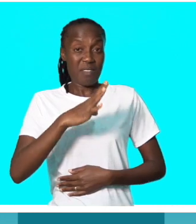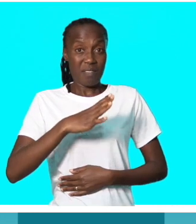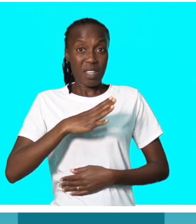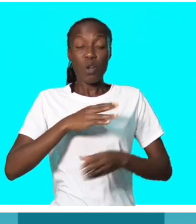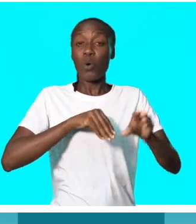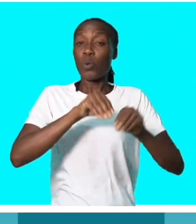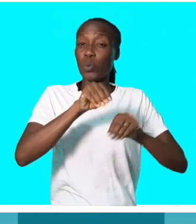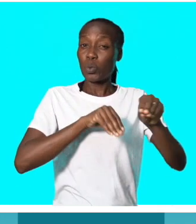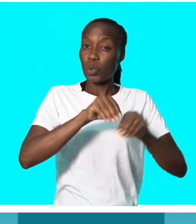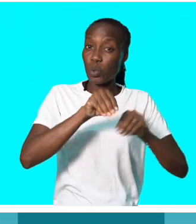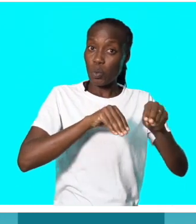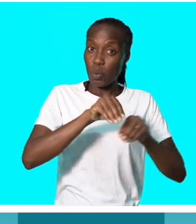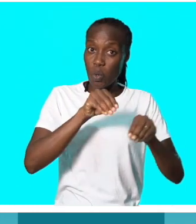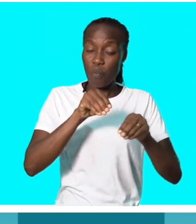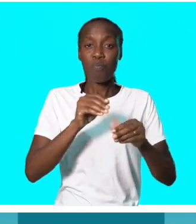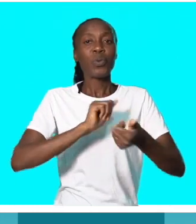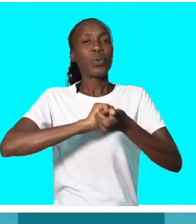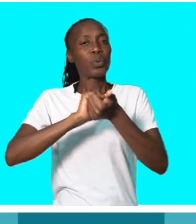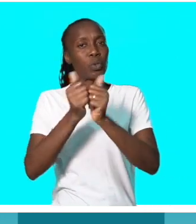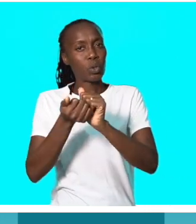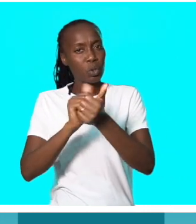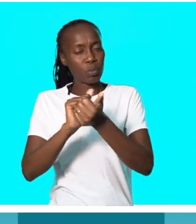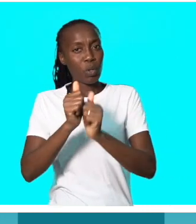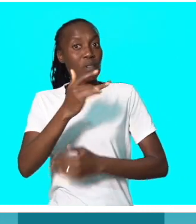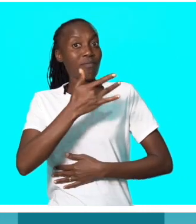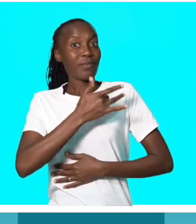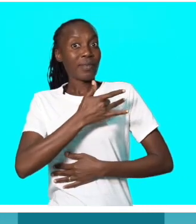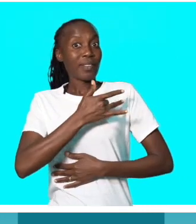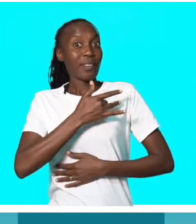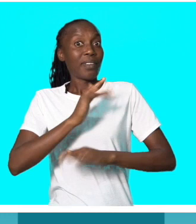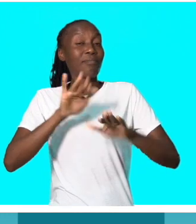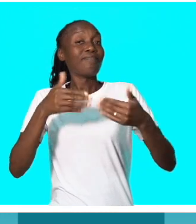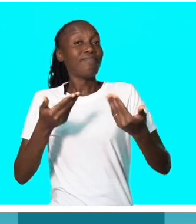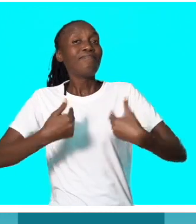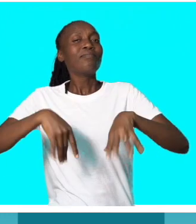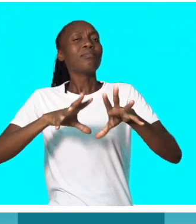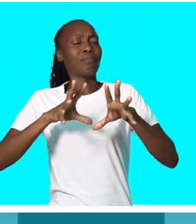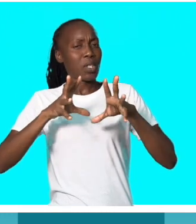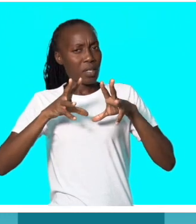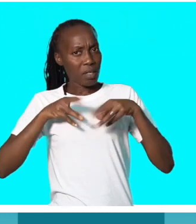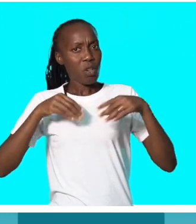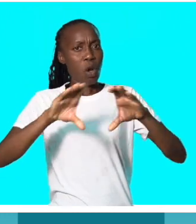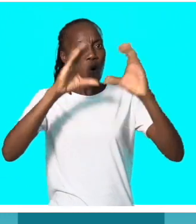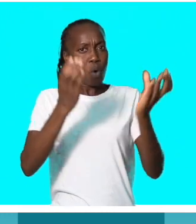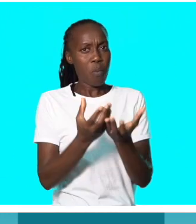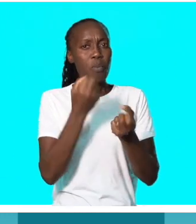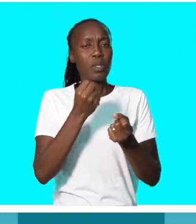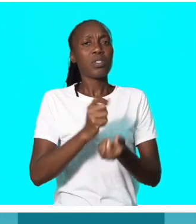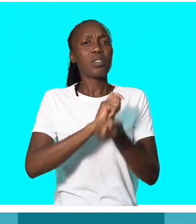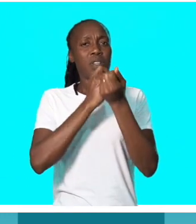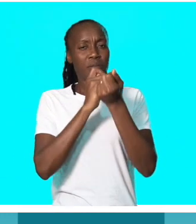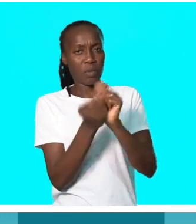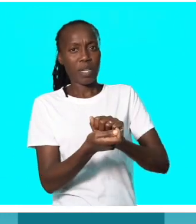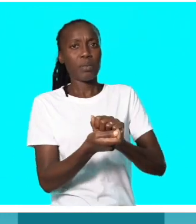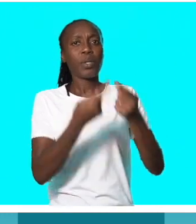vi o jogo. Foi mesmo um desporto que me deixou e me deixou acreditar que o mundo pode ser diferente